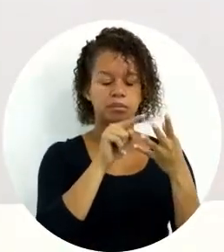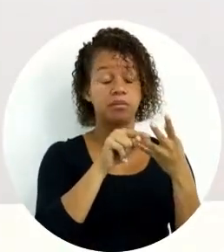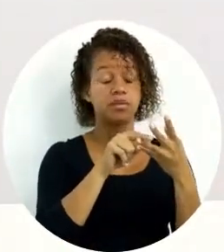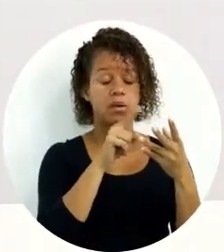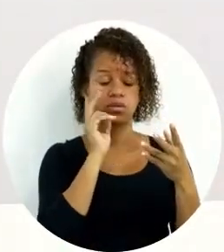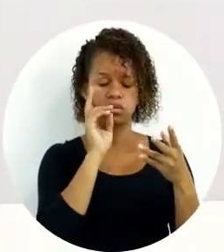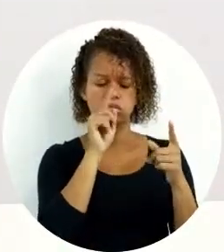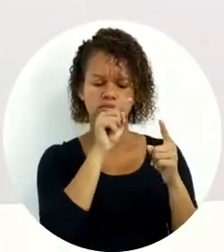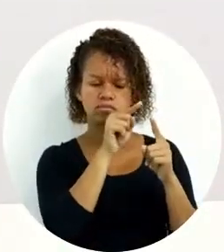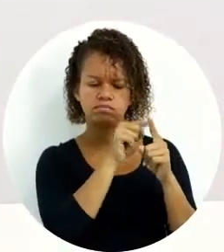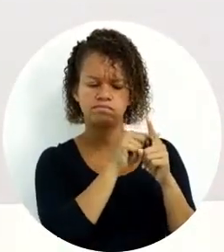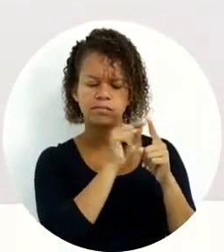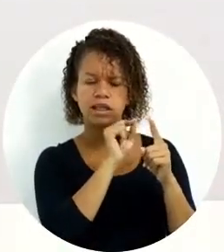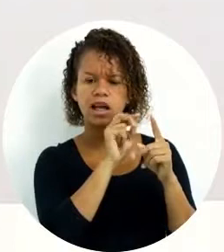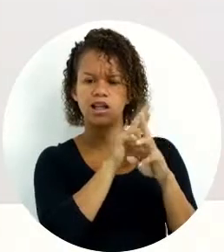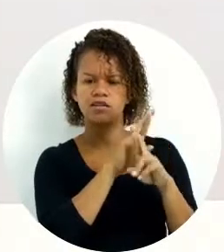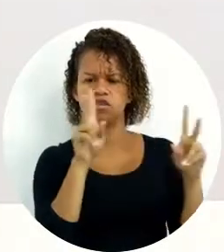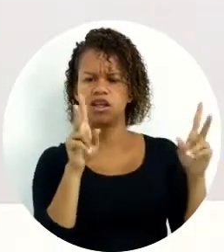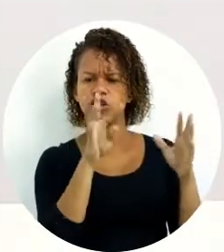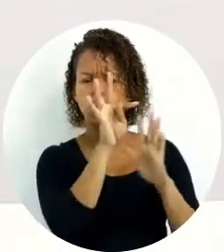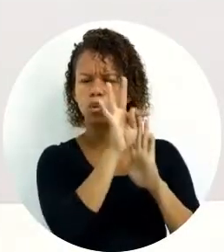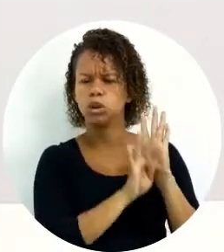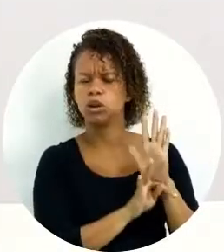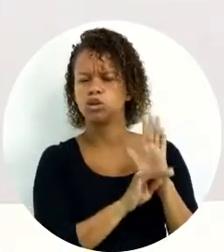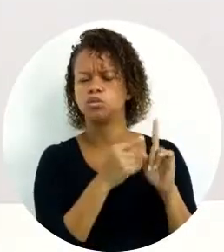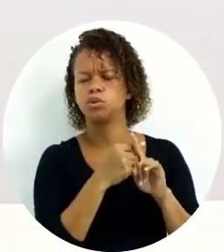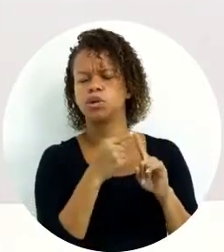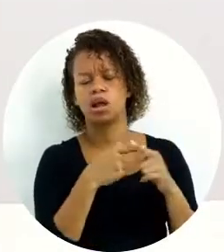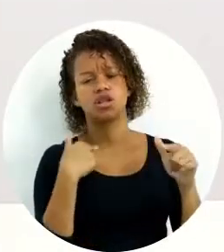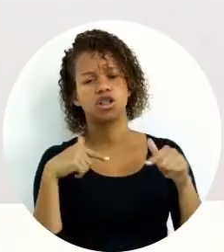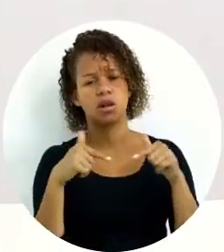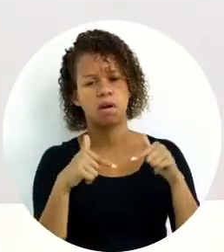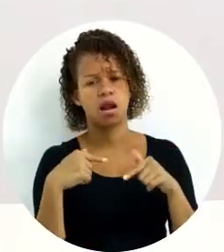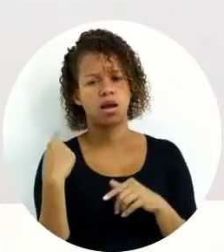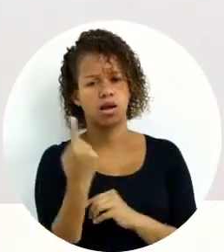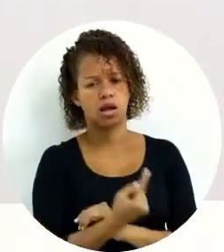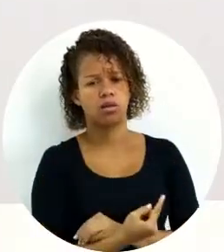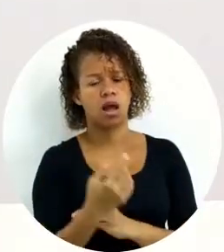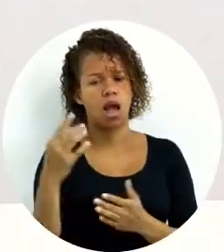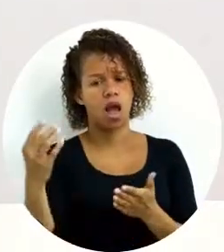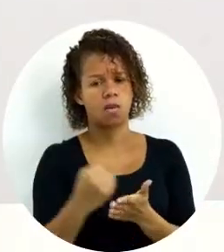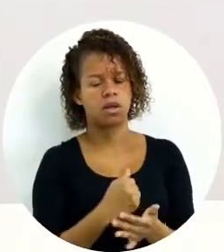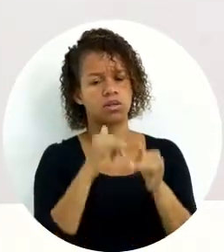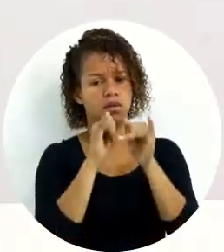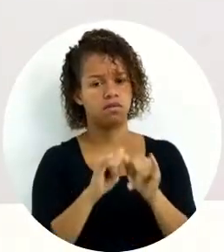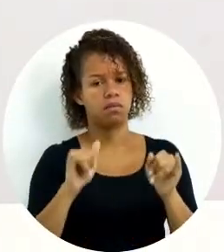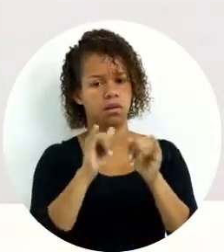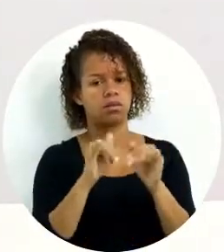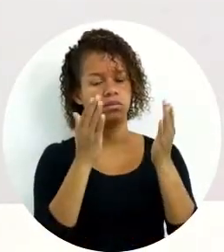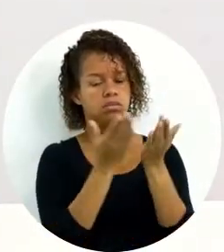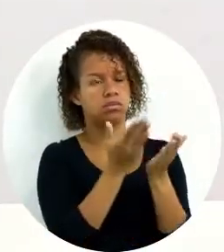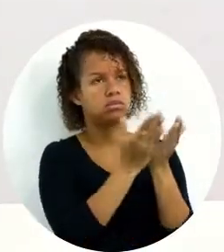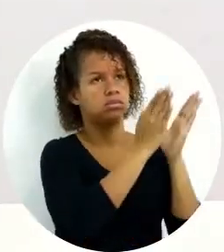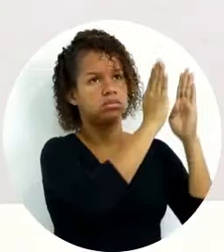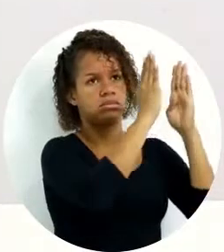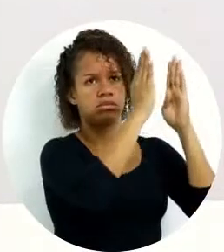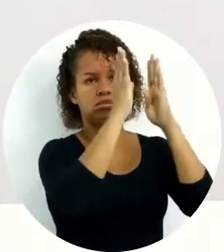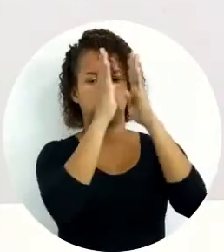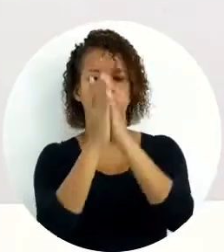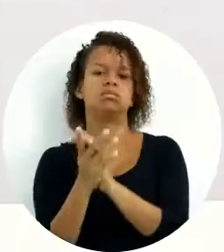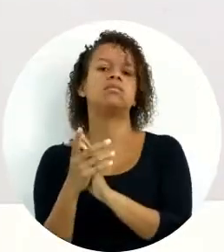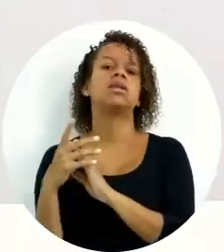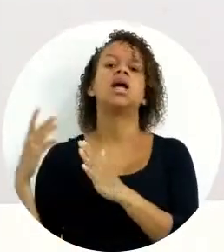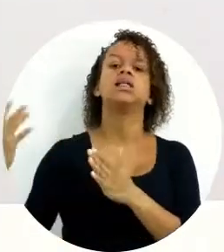existe uma diferença de contexto, porque a gente trabalhando a recuperação da informação na biblioteca, essa